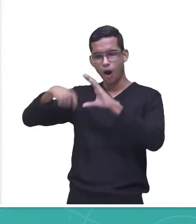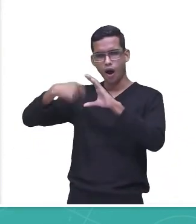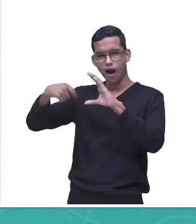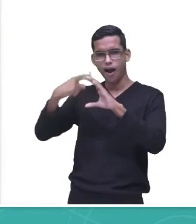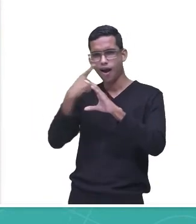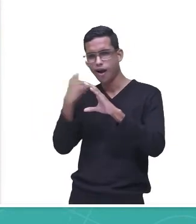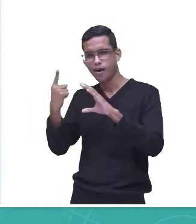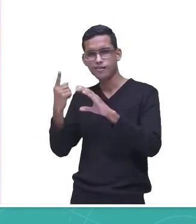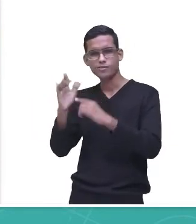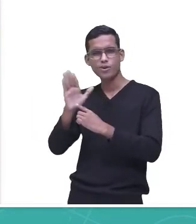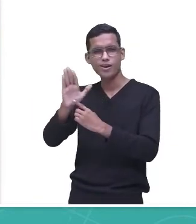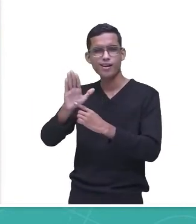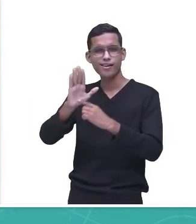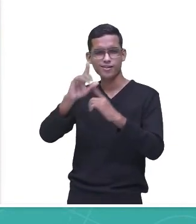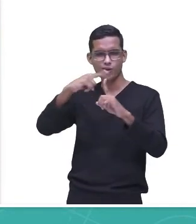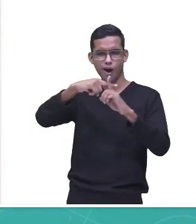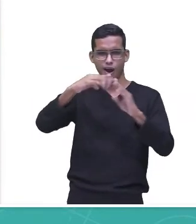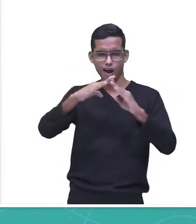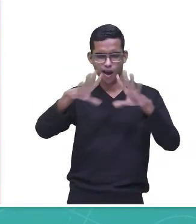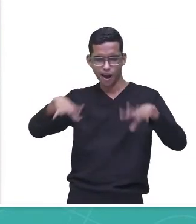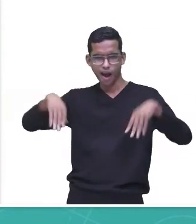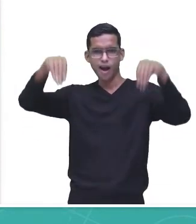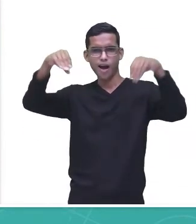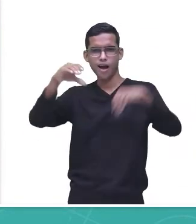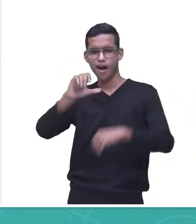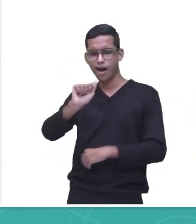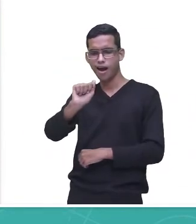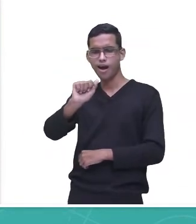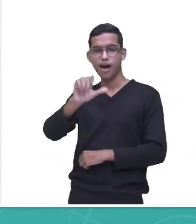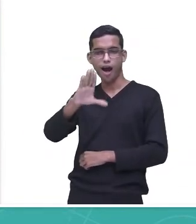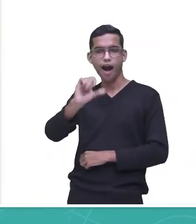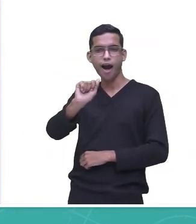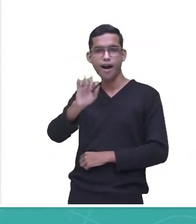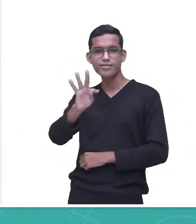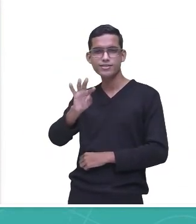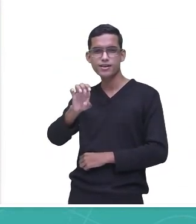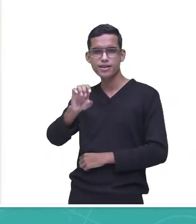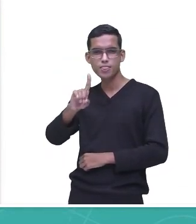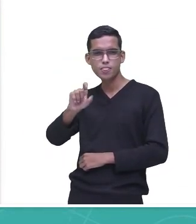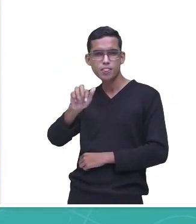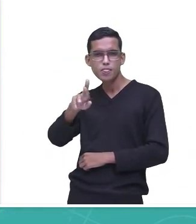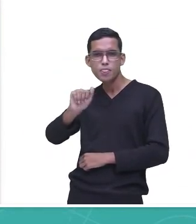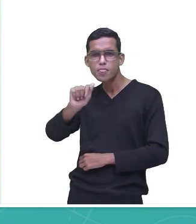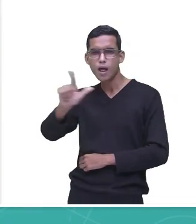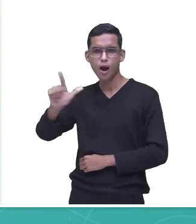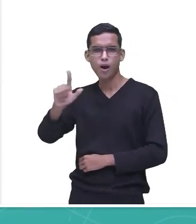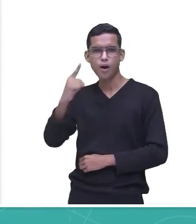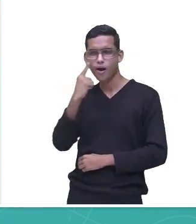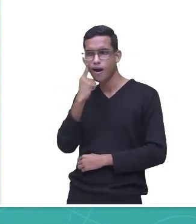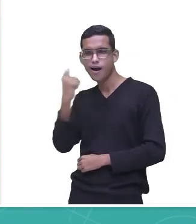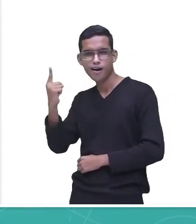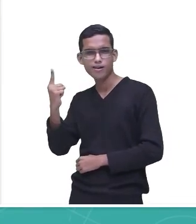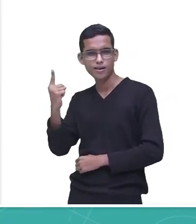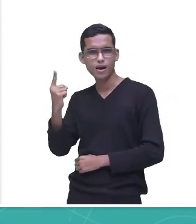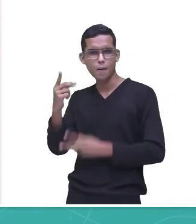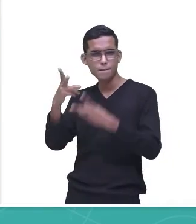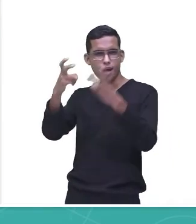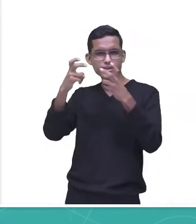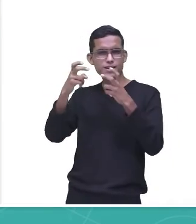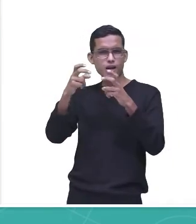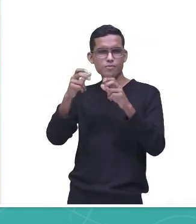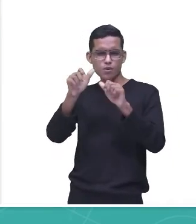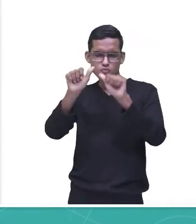verticalidade, aí é a fachada, aí nós temos a rosácea, que fica bem superior à fachada da igreja.